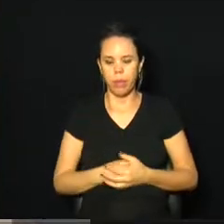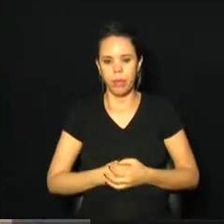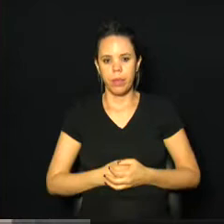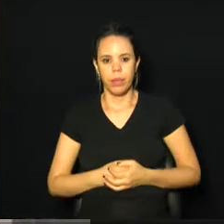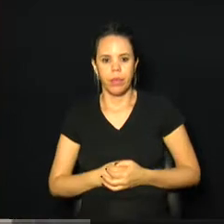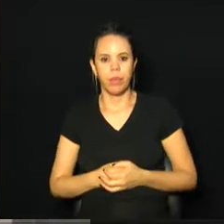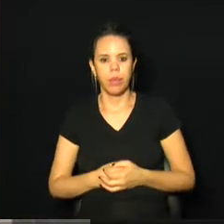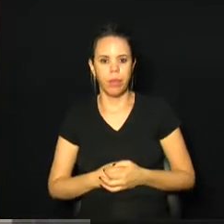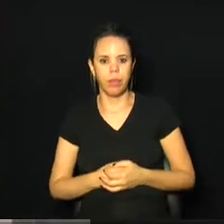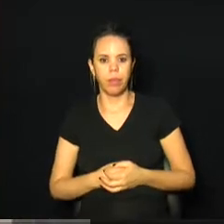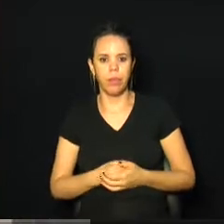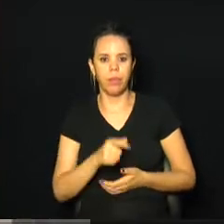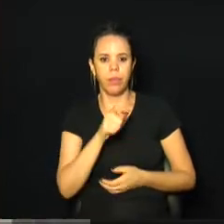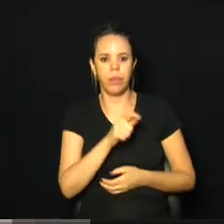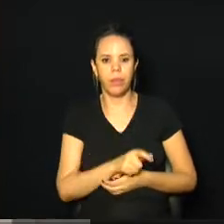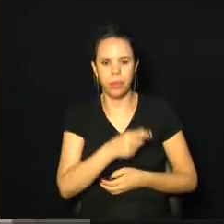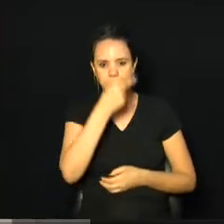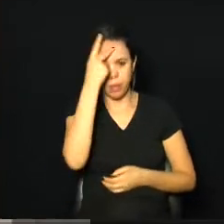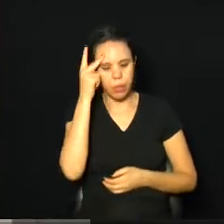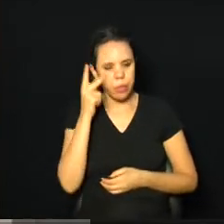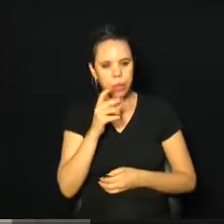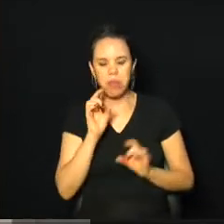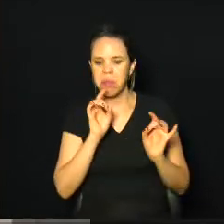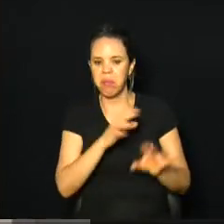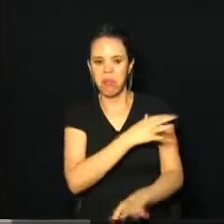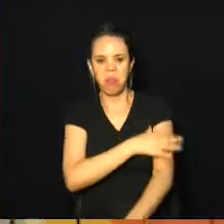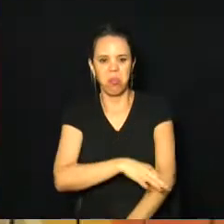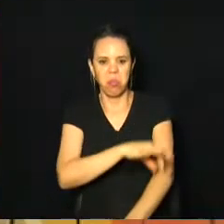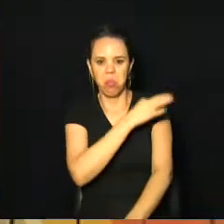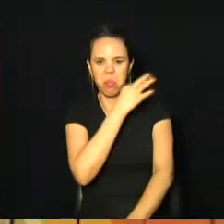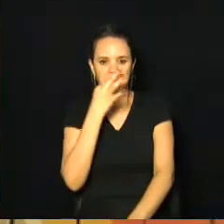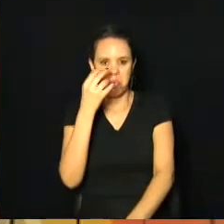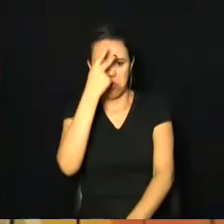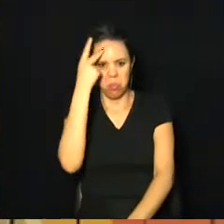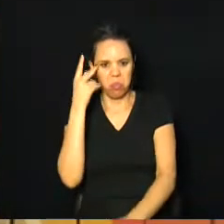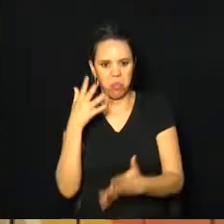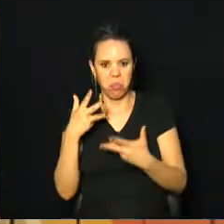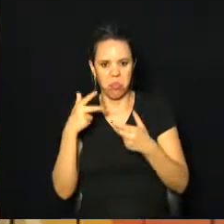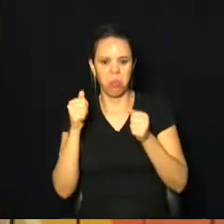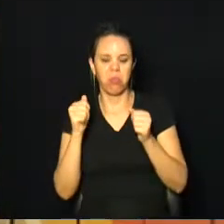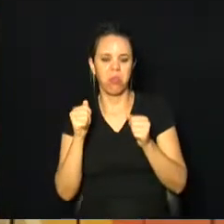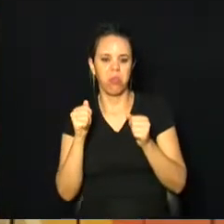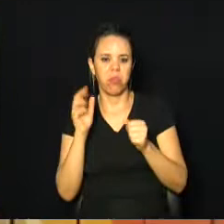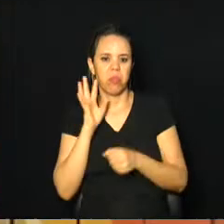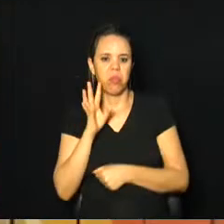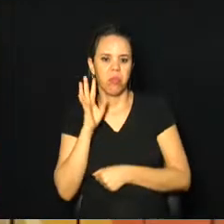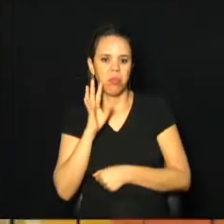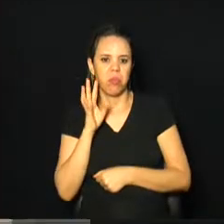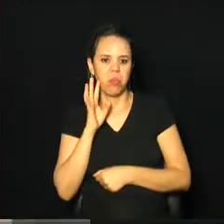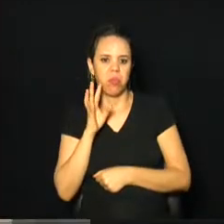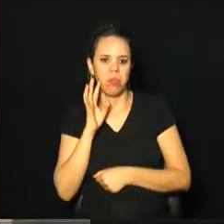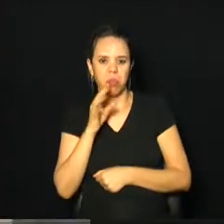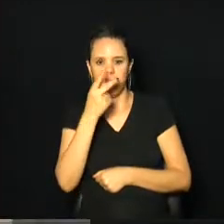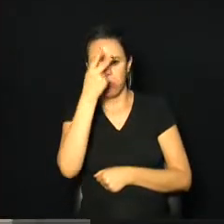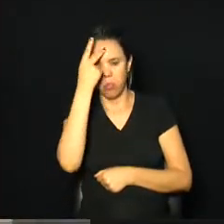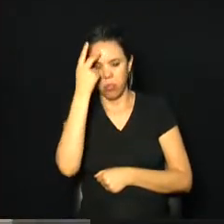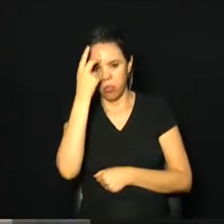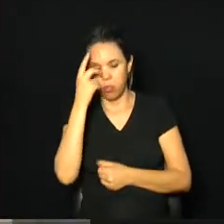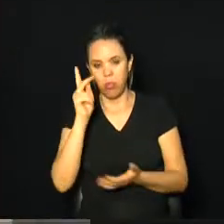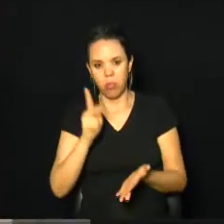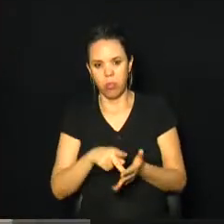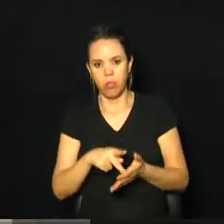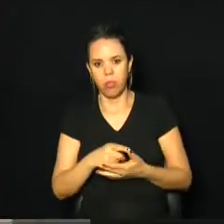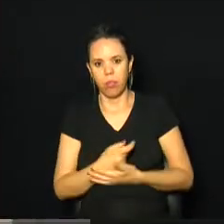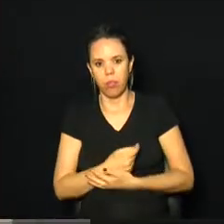sem brincadeira, um cara assim, de uma extrema educação, uma personalidade muito bacana, pessoa realmente